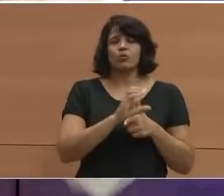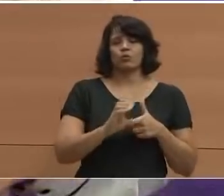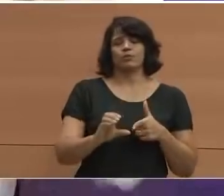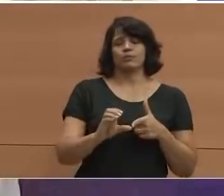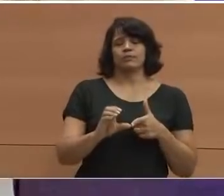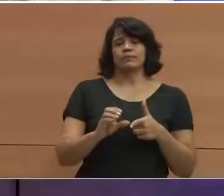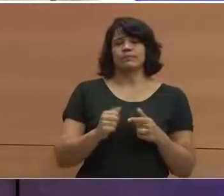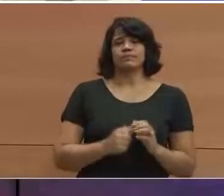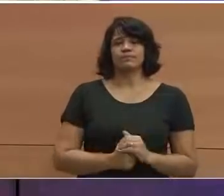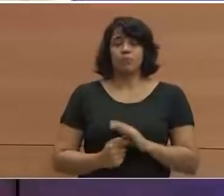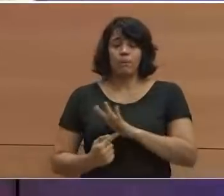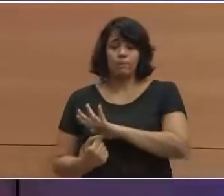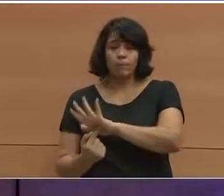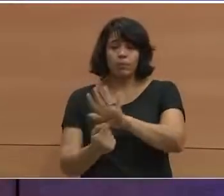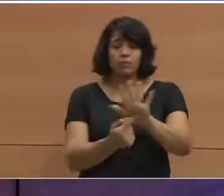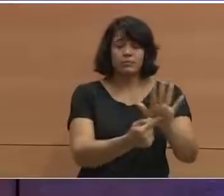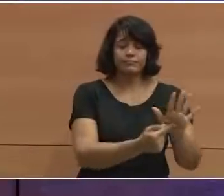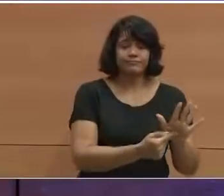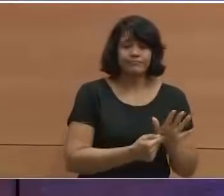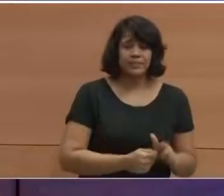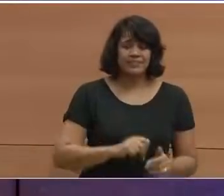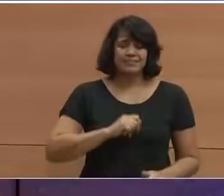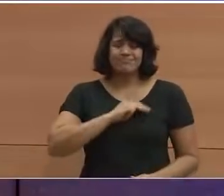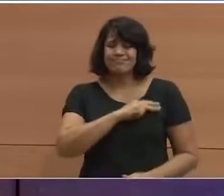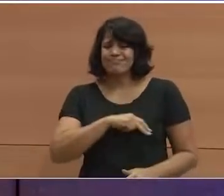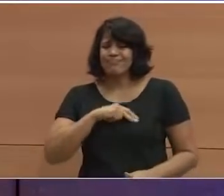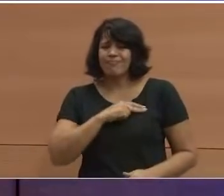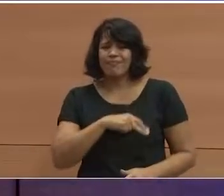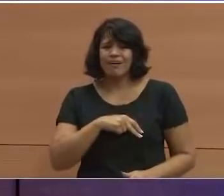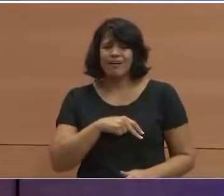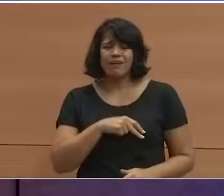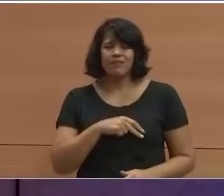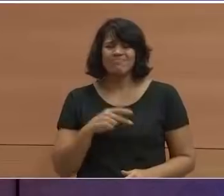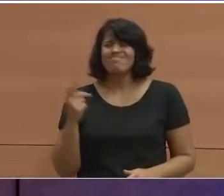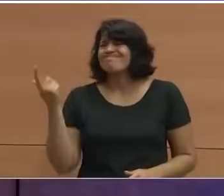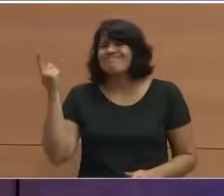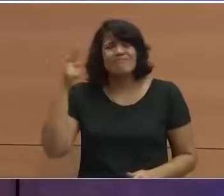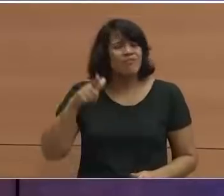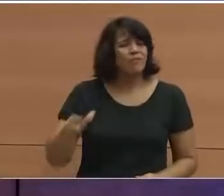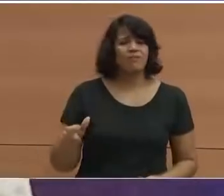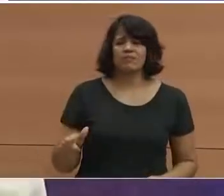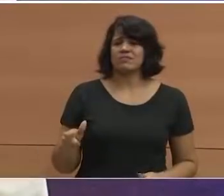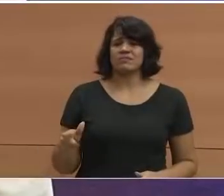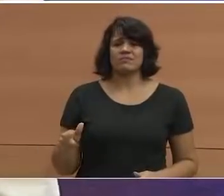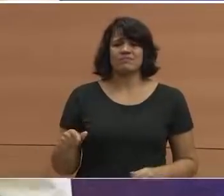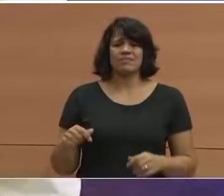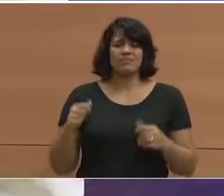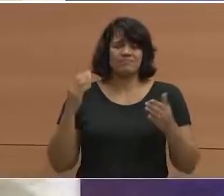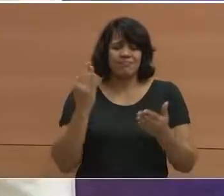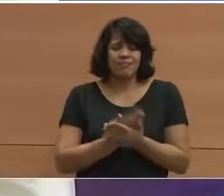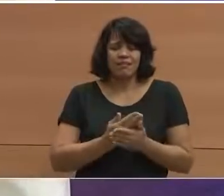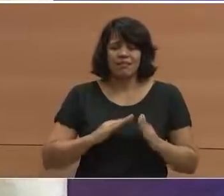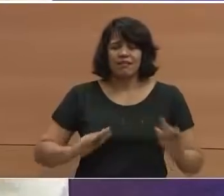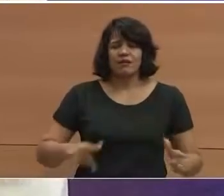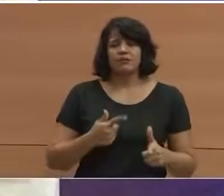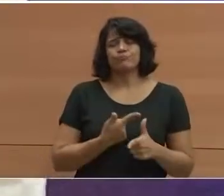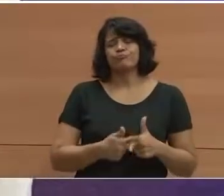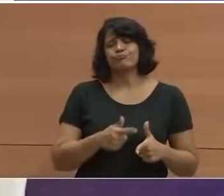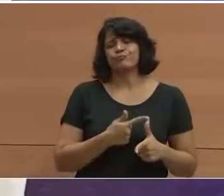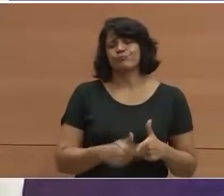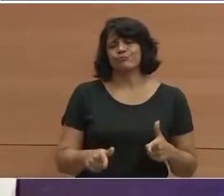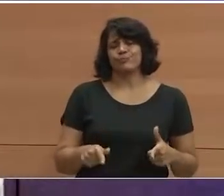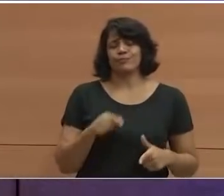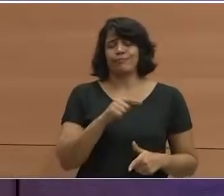justamente Paulo não ter resolvido essa questão do ministério, da liderança do ministério. Em 2 Coríntios